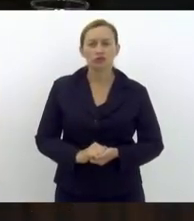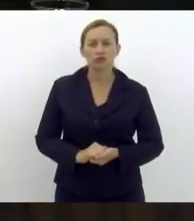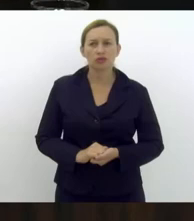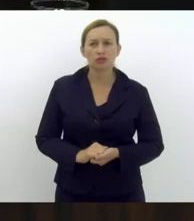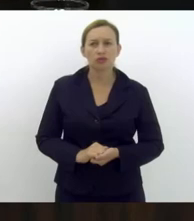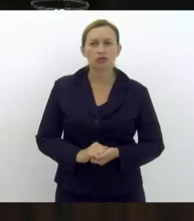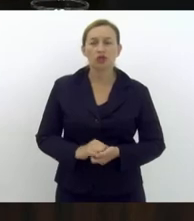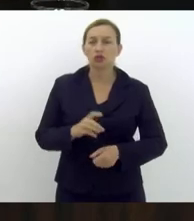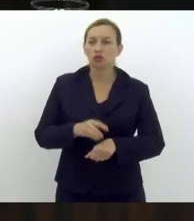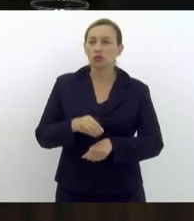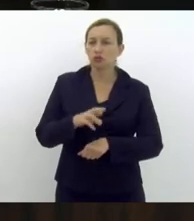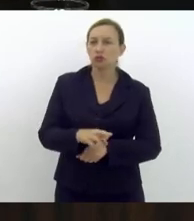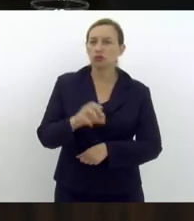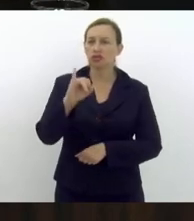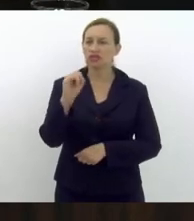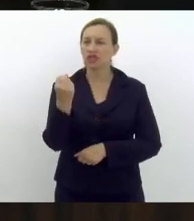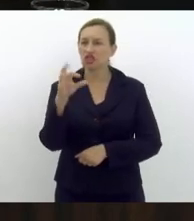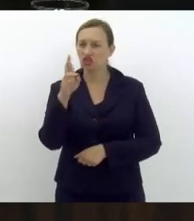Doutor Serginho.